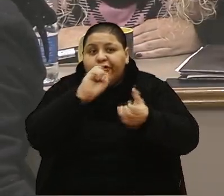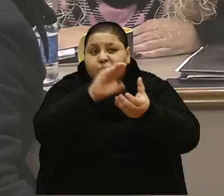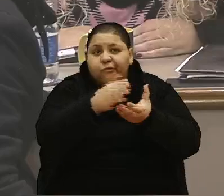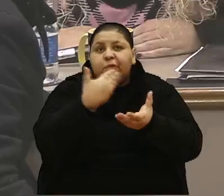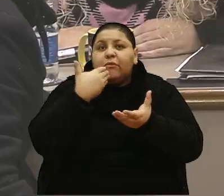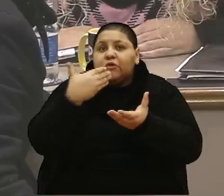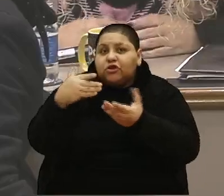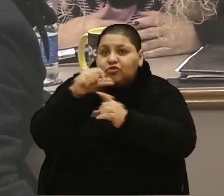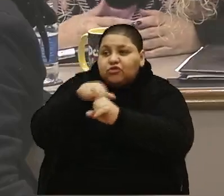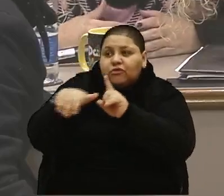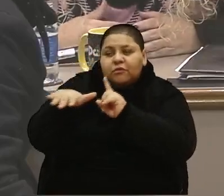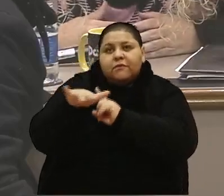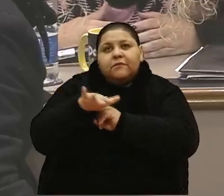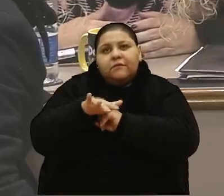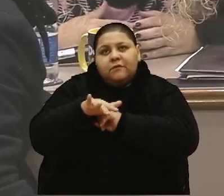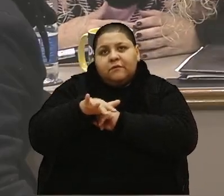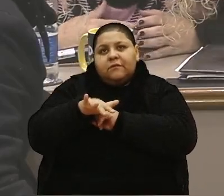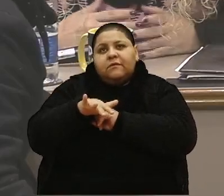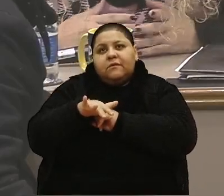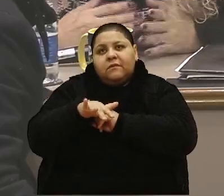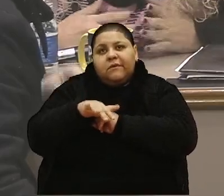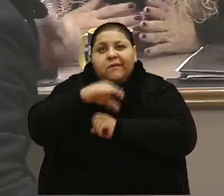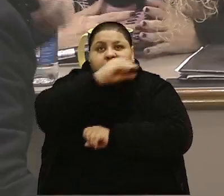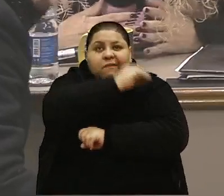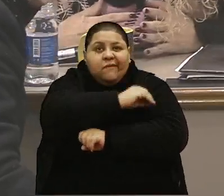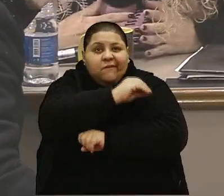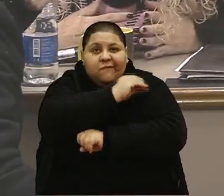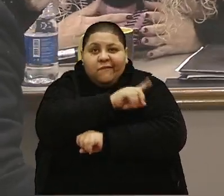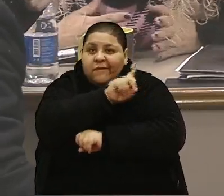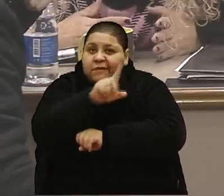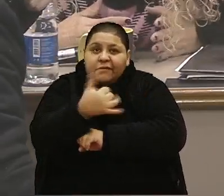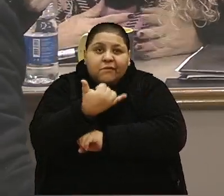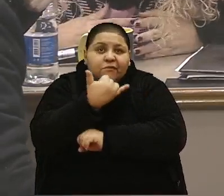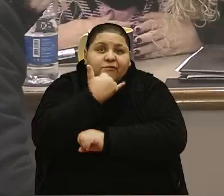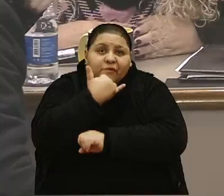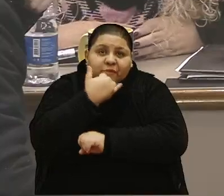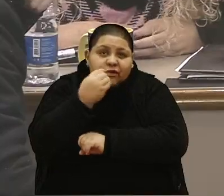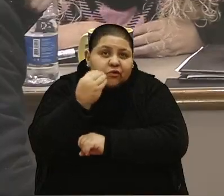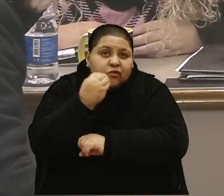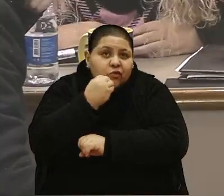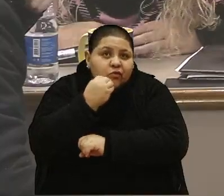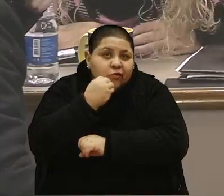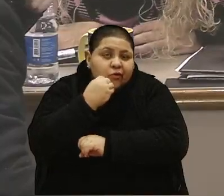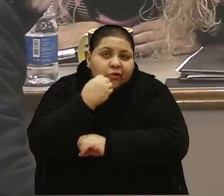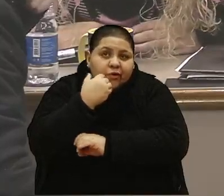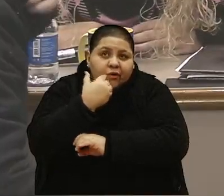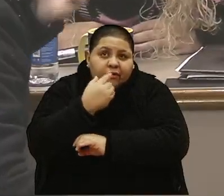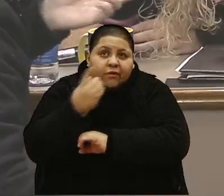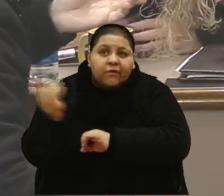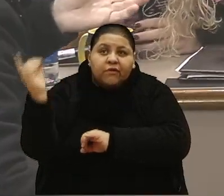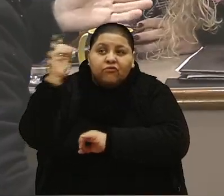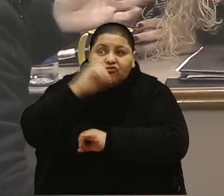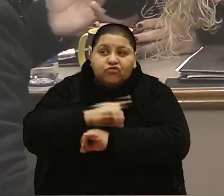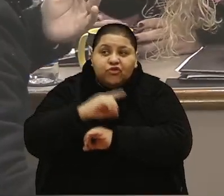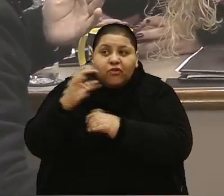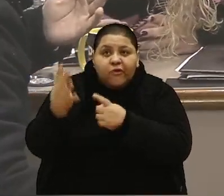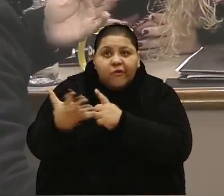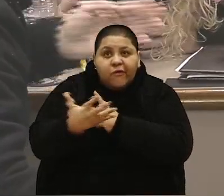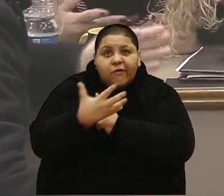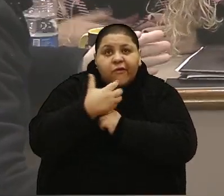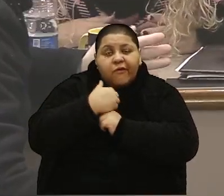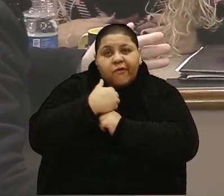social. Né, mesmo alcoolizado no dia, não é uma desculpa, por óbvio, né, mesmo alcoolizado no dia que foi acolhido, né, que